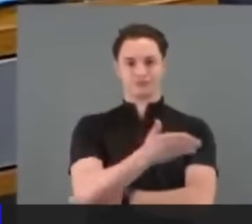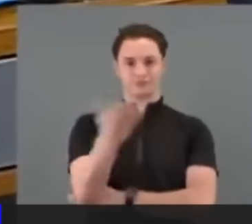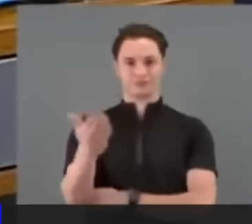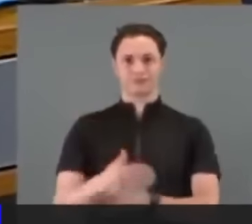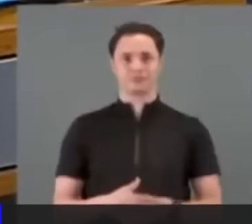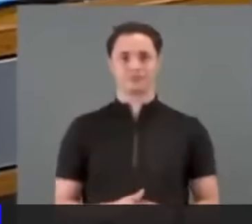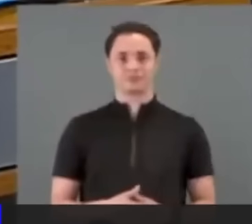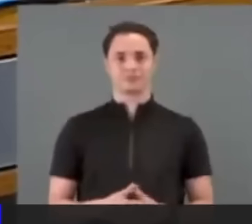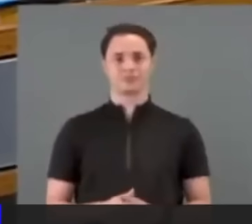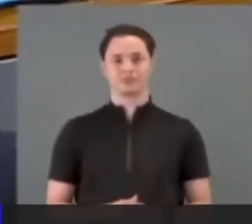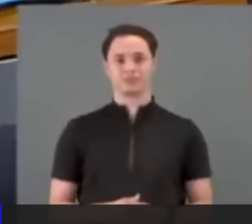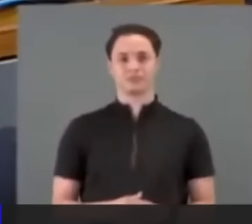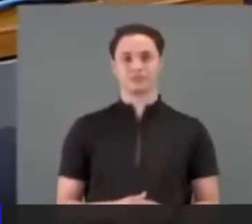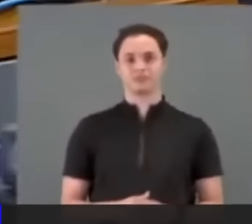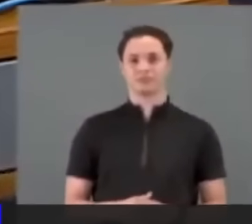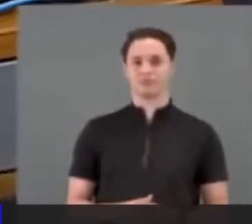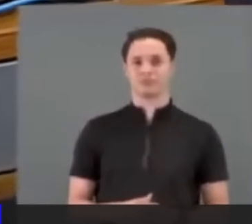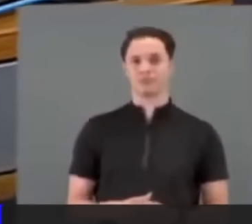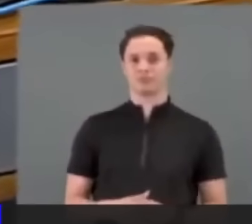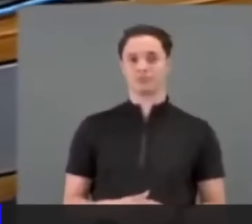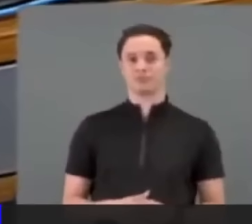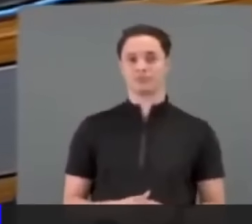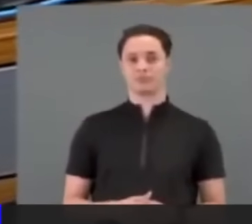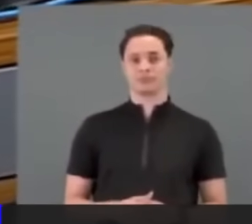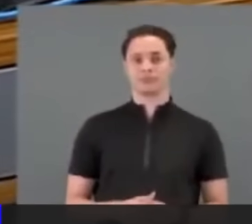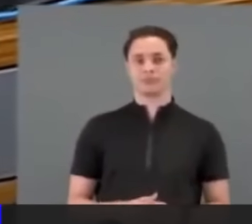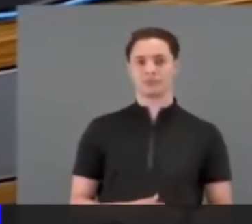Soldado, Marcela. Soldado.